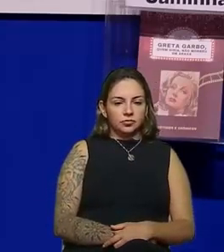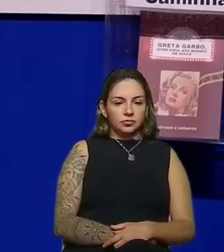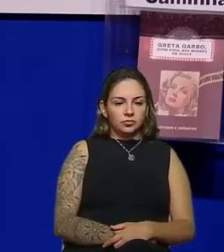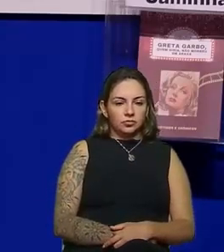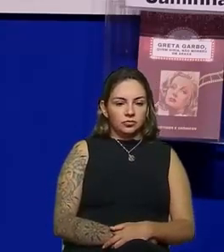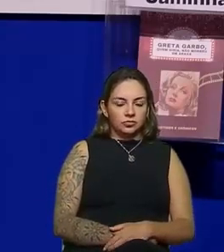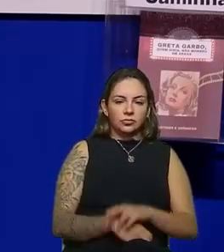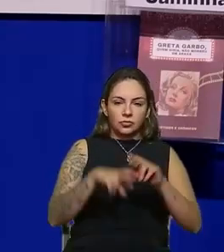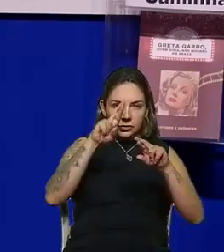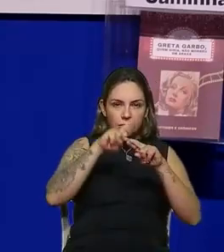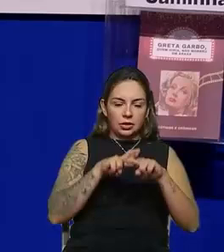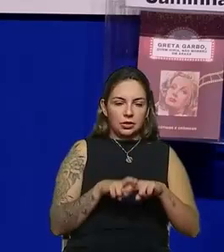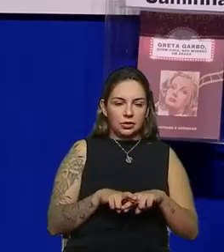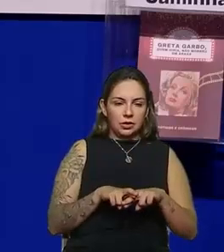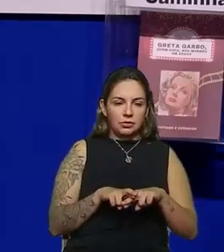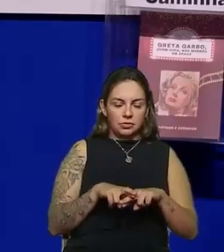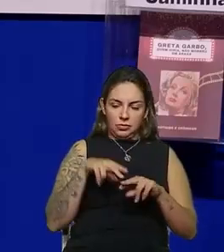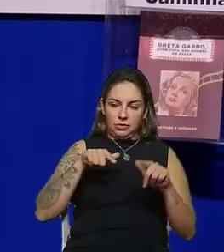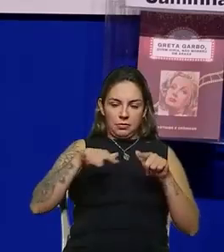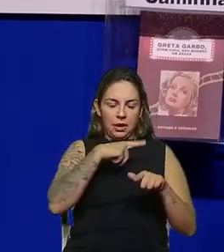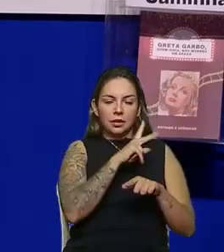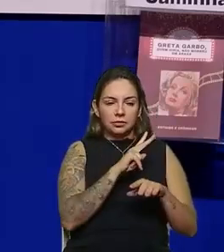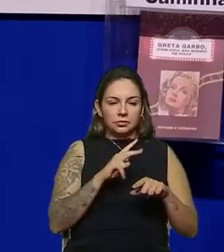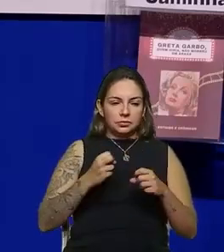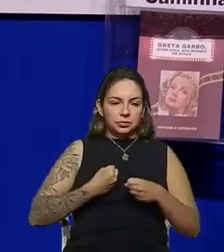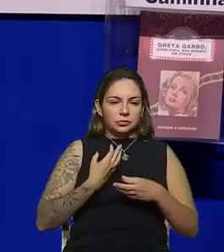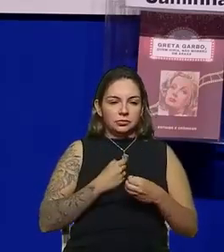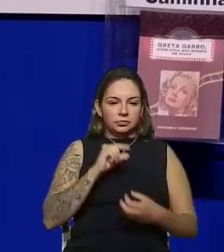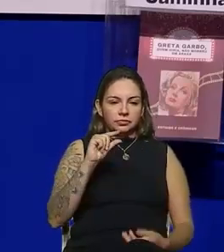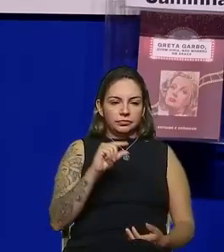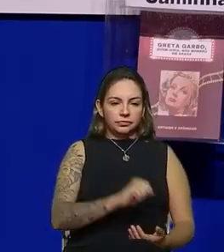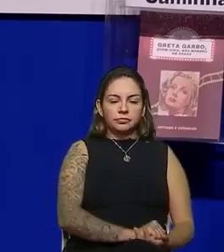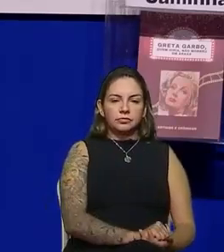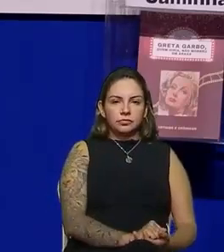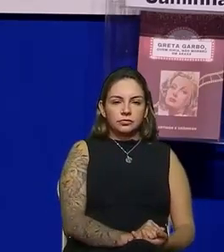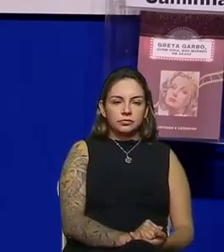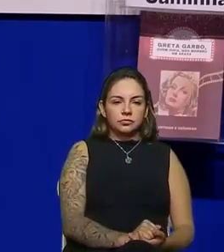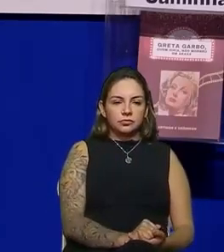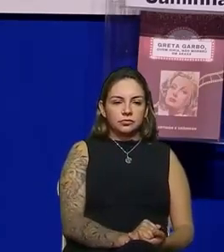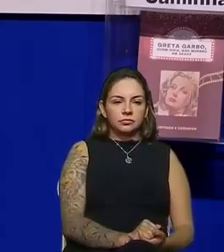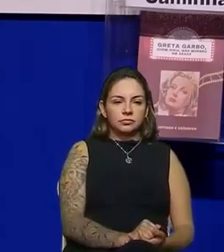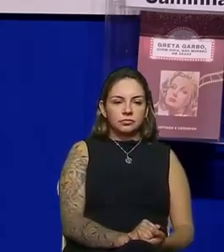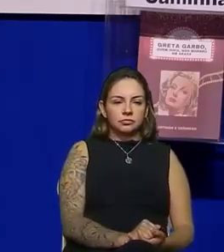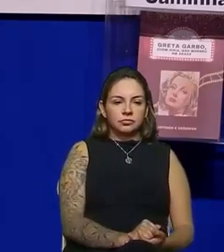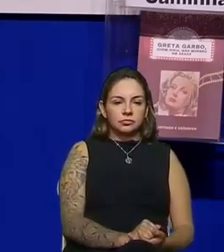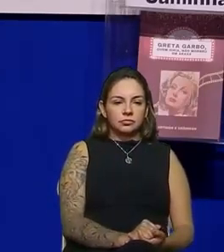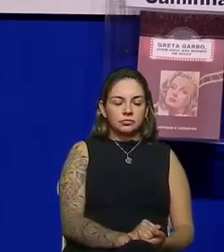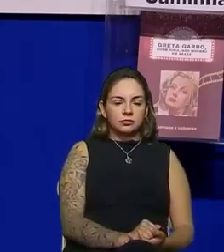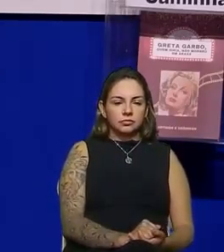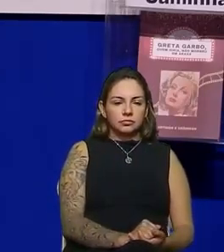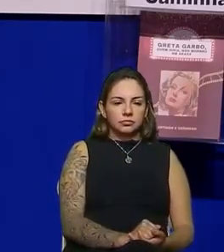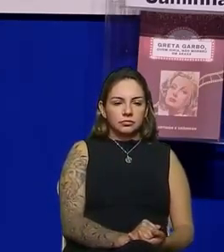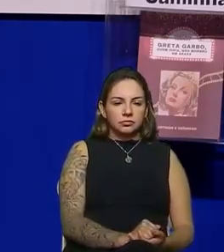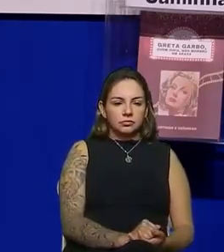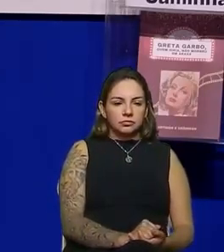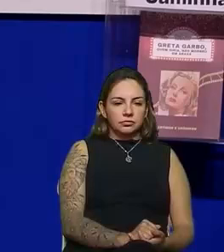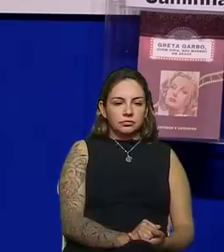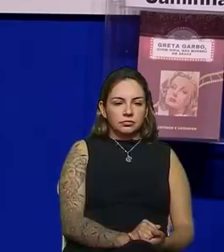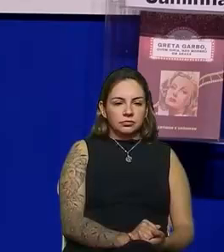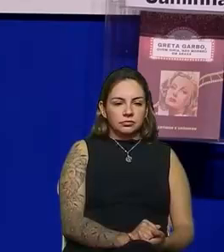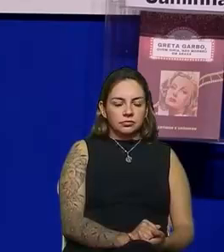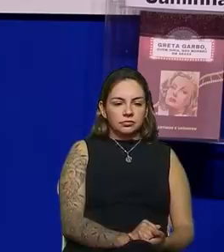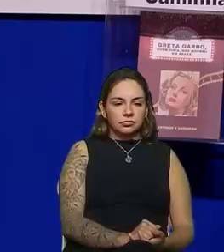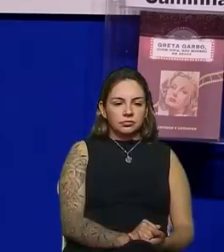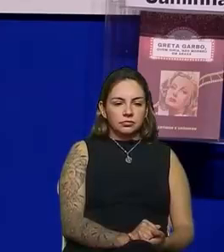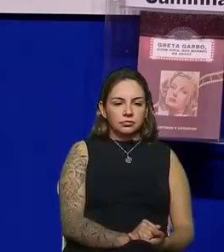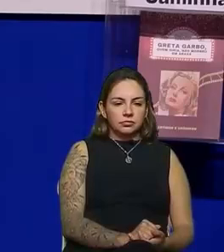Carlos é um pouco, a obra do Carlos, a poesia dele é um pouco a voz da nossa consciência. Então, ele, pelo menos